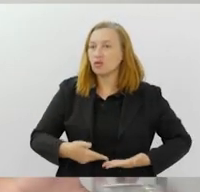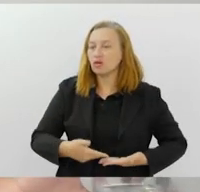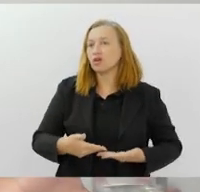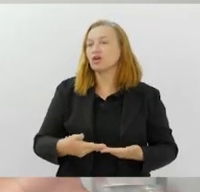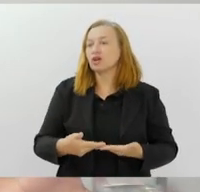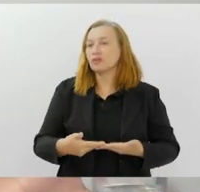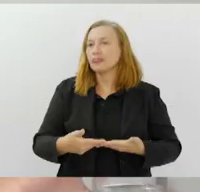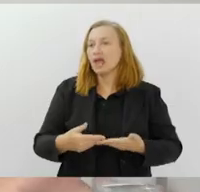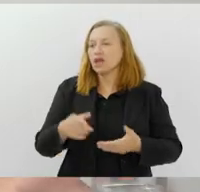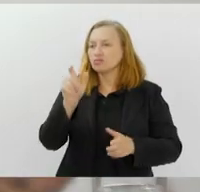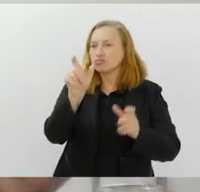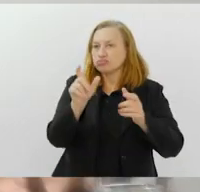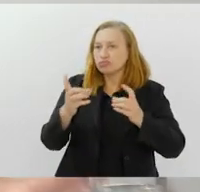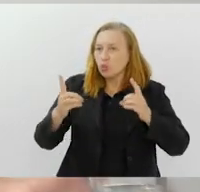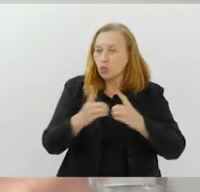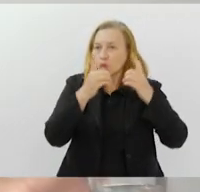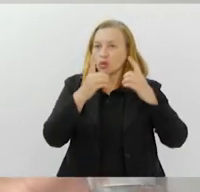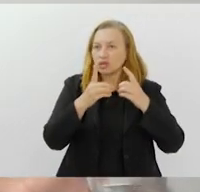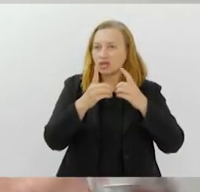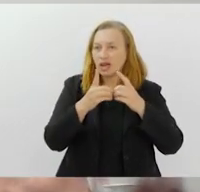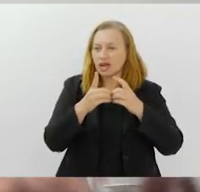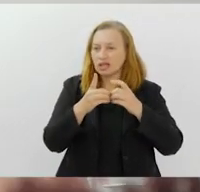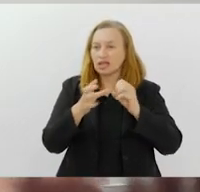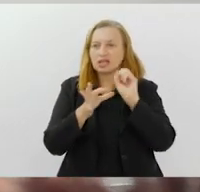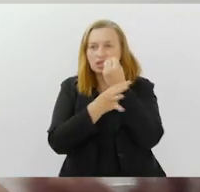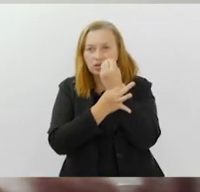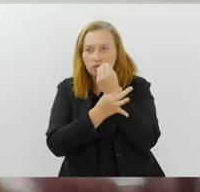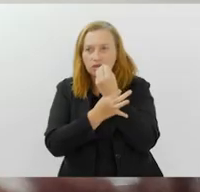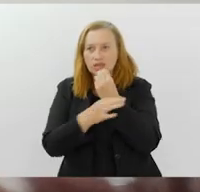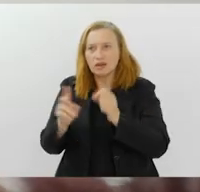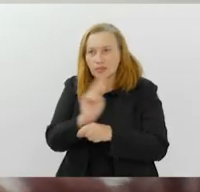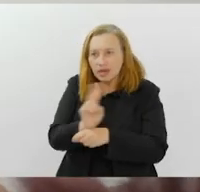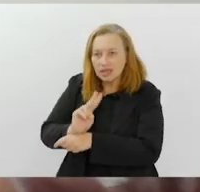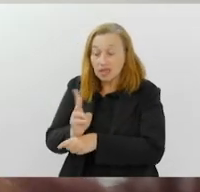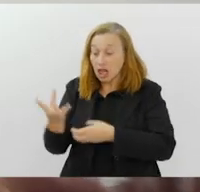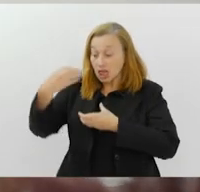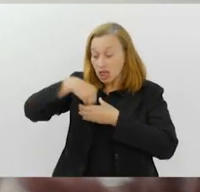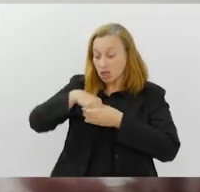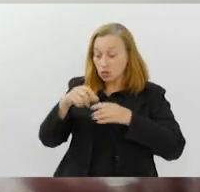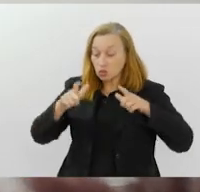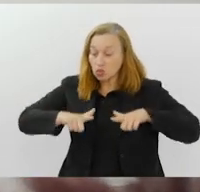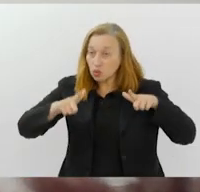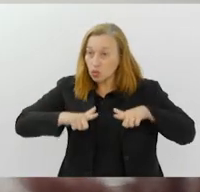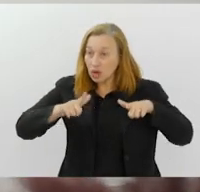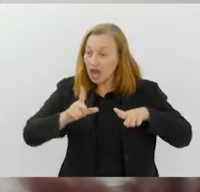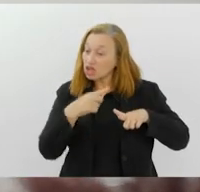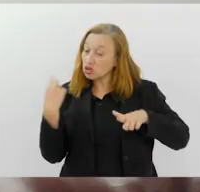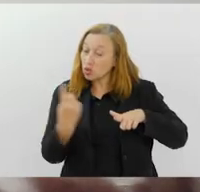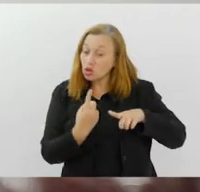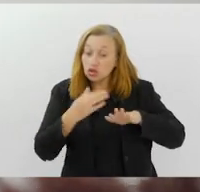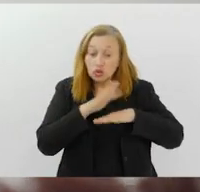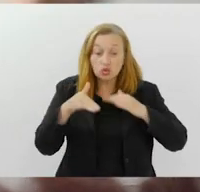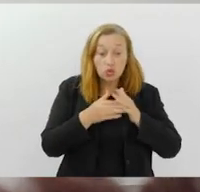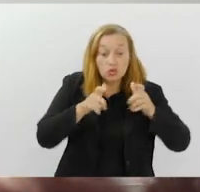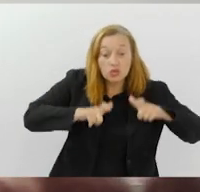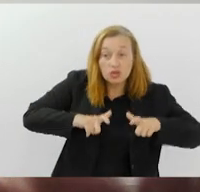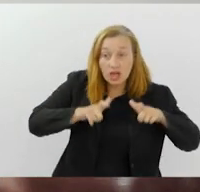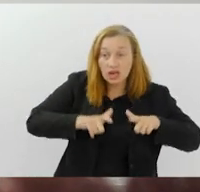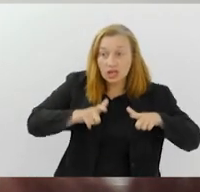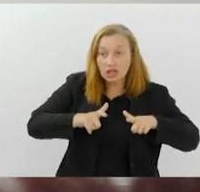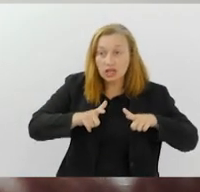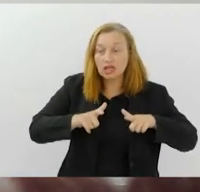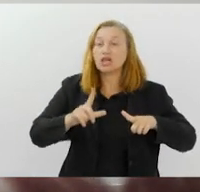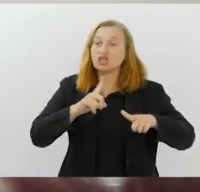públicos do segurança presente dentro do espaço da conferência onde estávamos todos ali em sua maioria